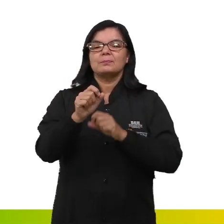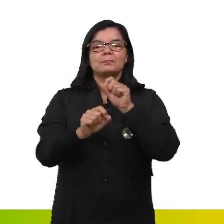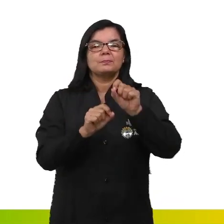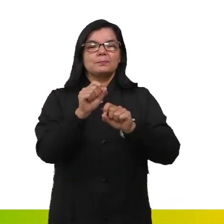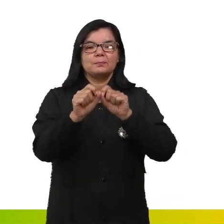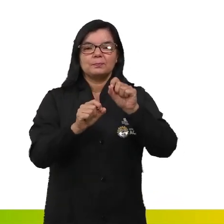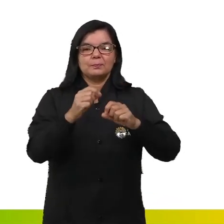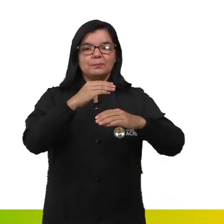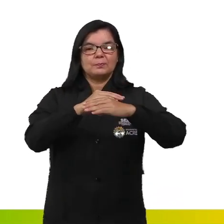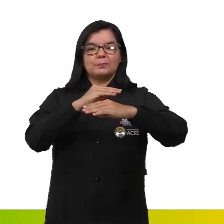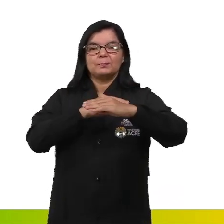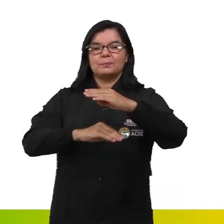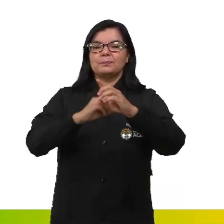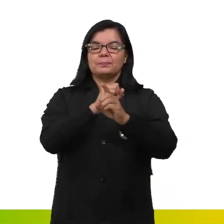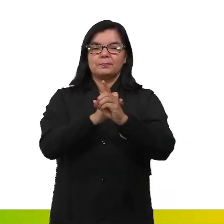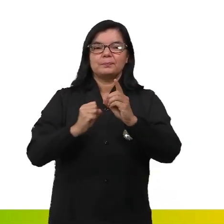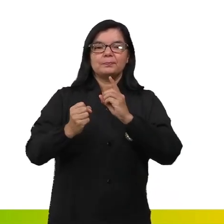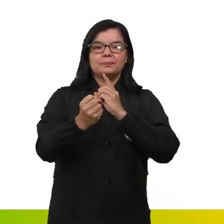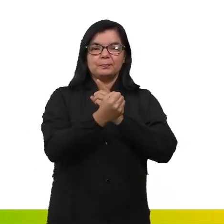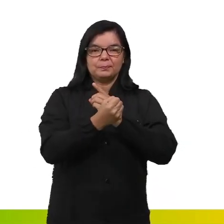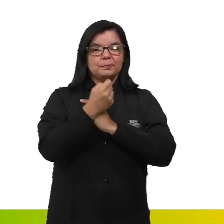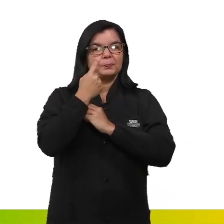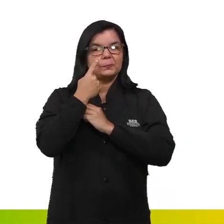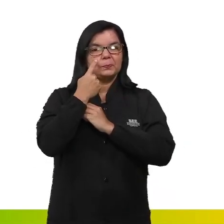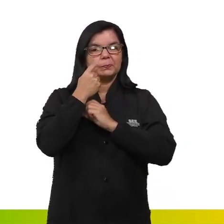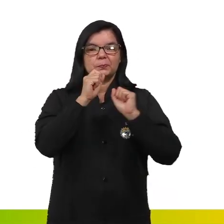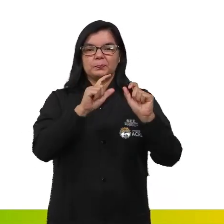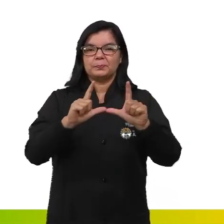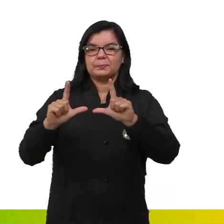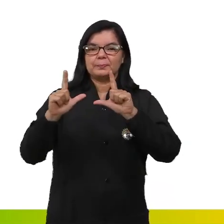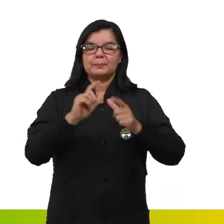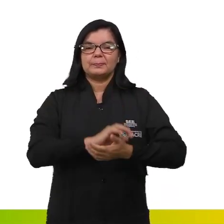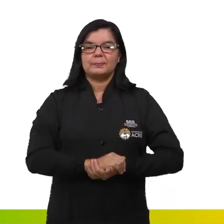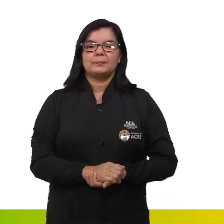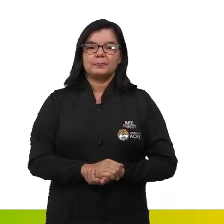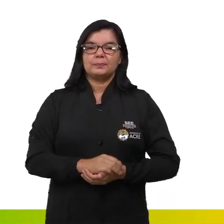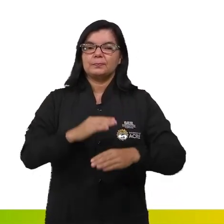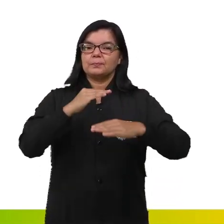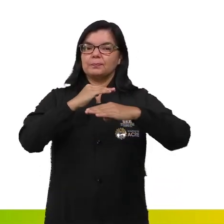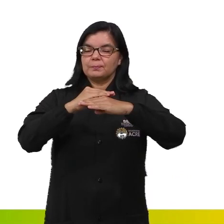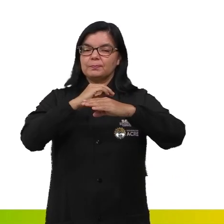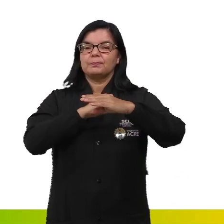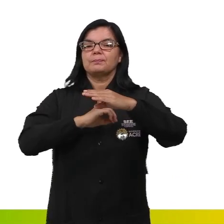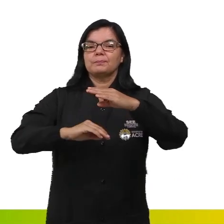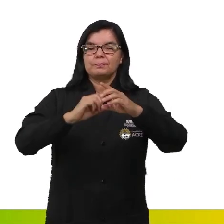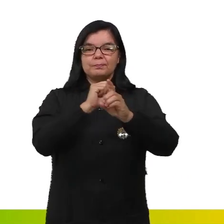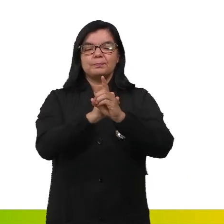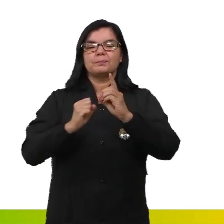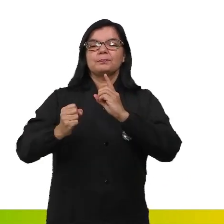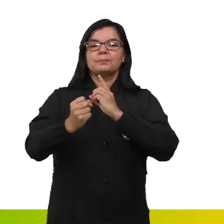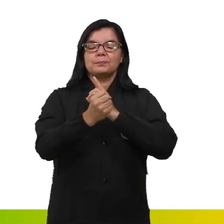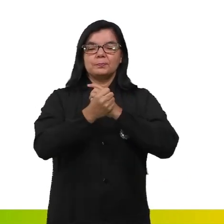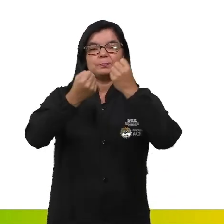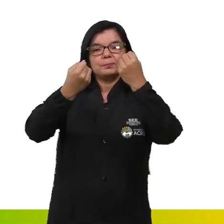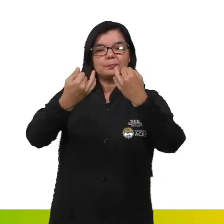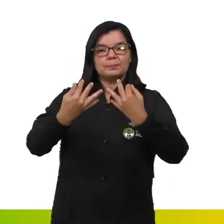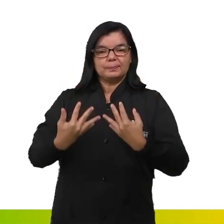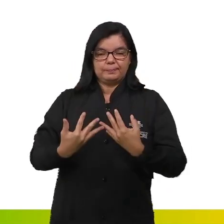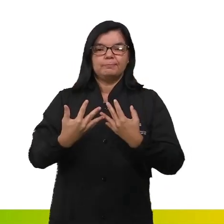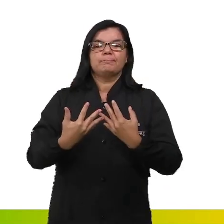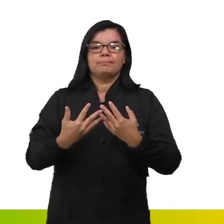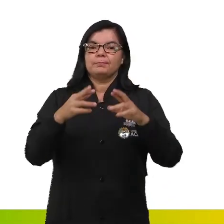é desigualdade social. Acompanhe comigo aqui na tela, pessoal. Desigualdade social é quando a gente fala